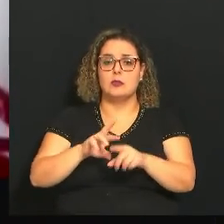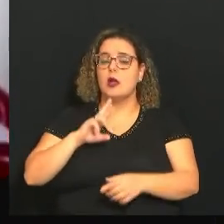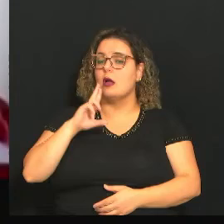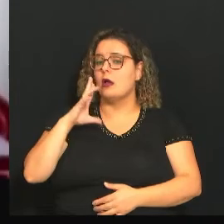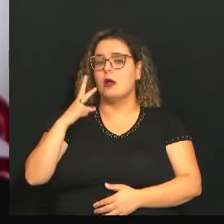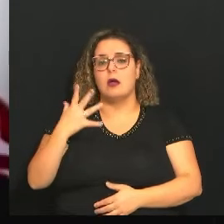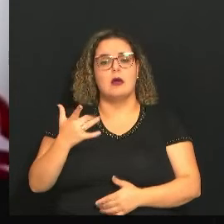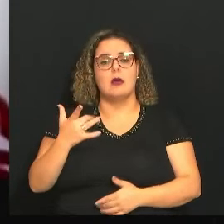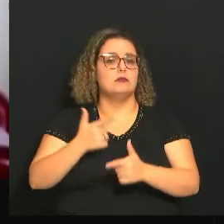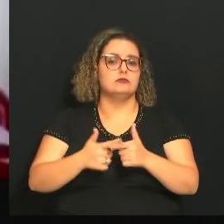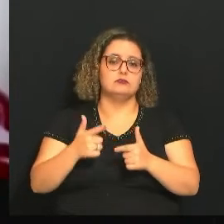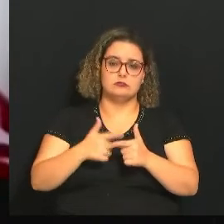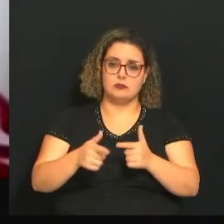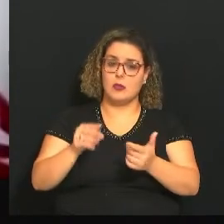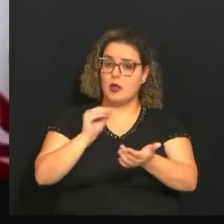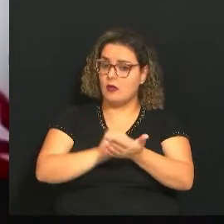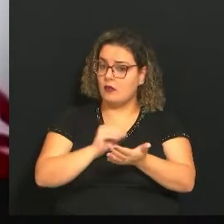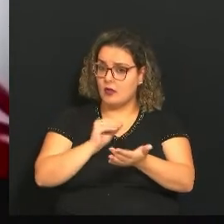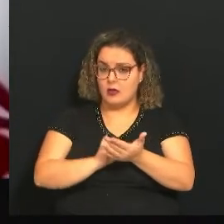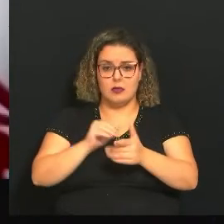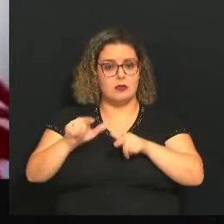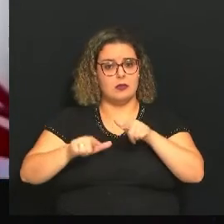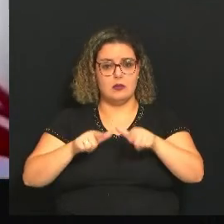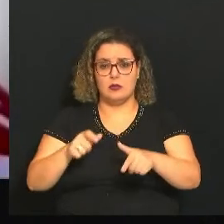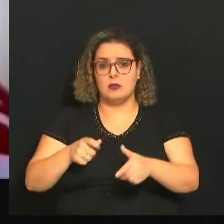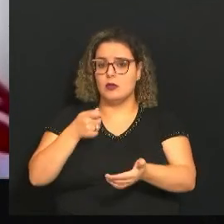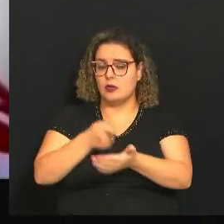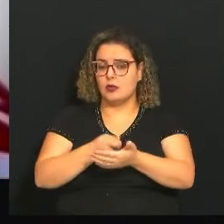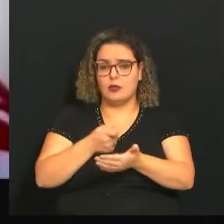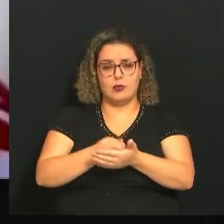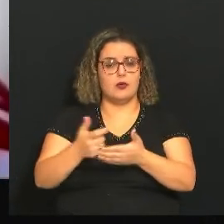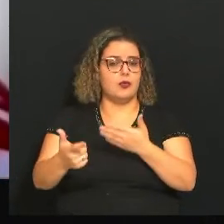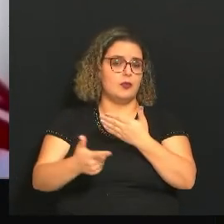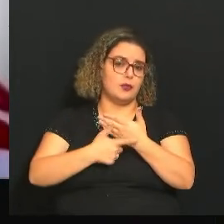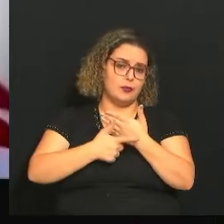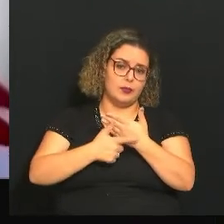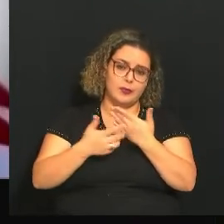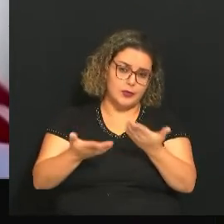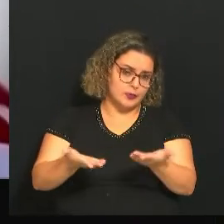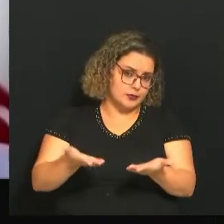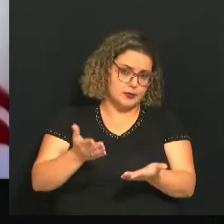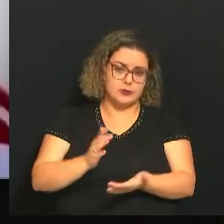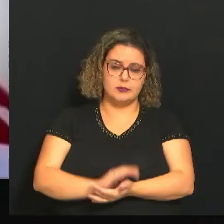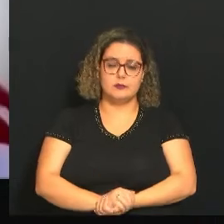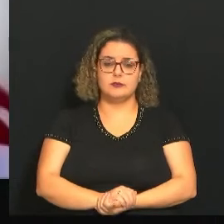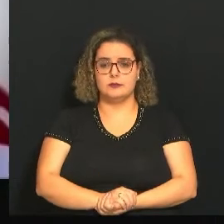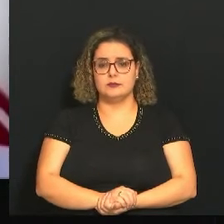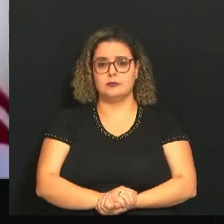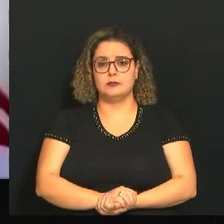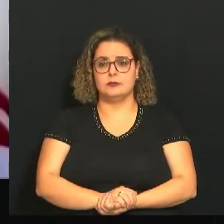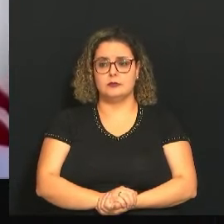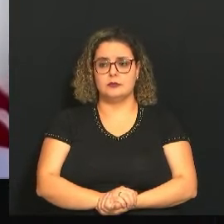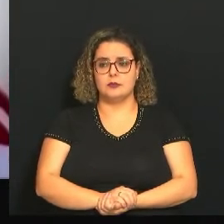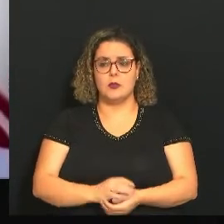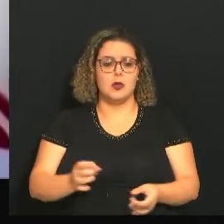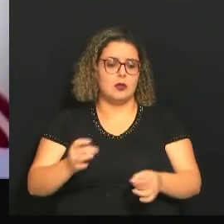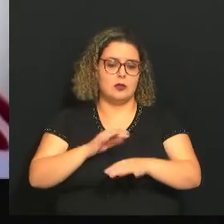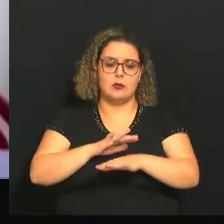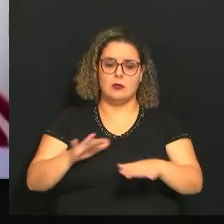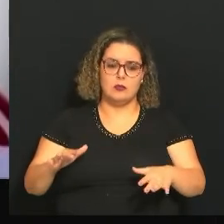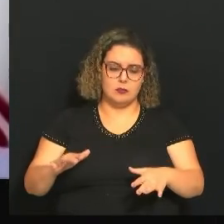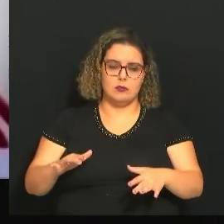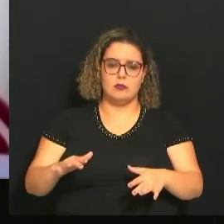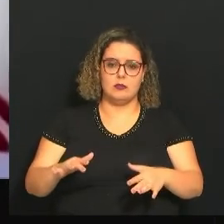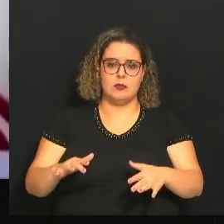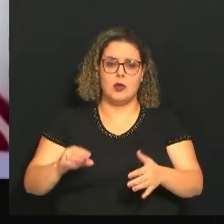problema do desemprego. É só ele cumprir o papel dele, né? Então, pronto, hoje o nosso problema é desemprego e